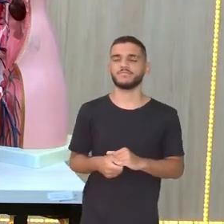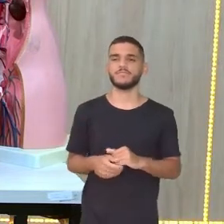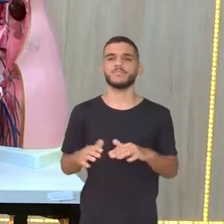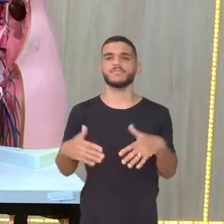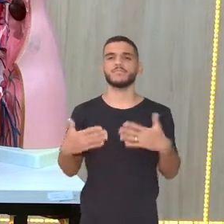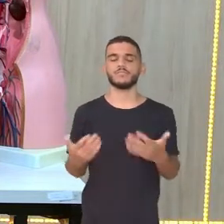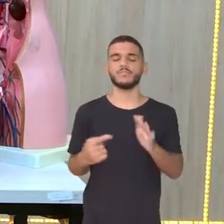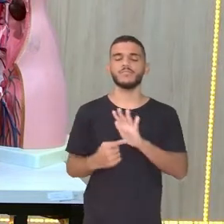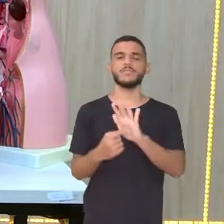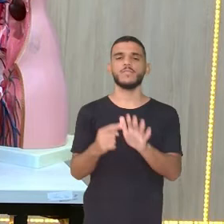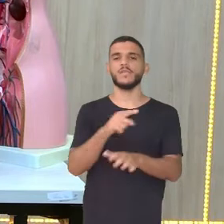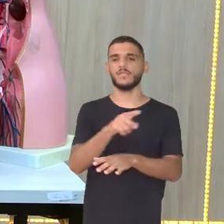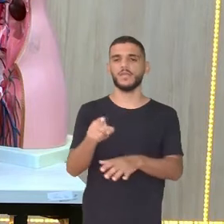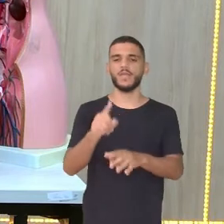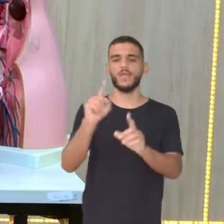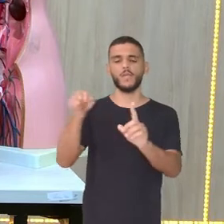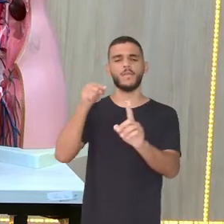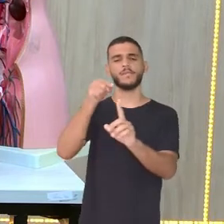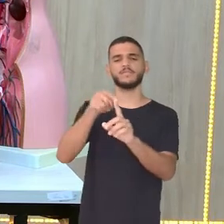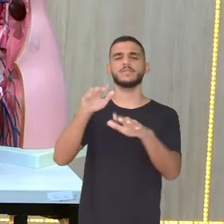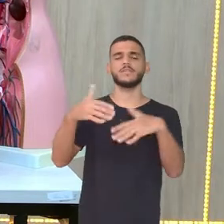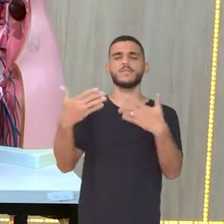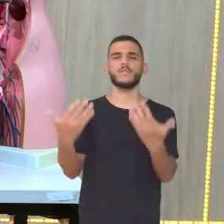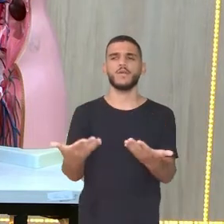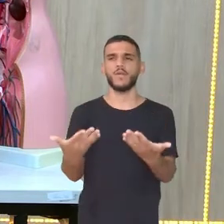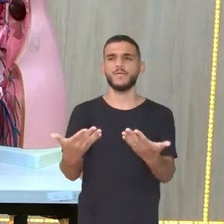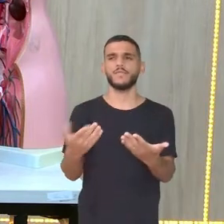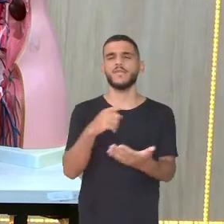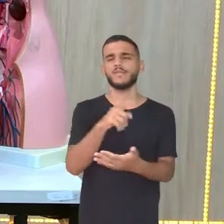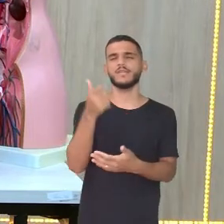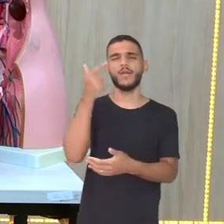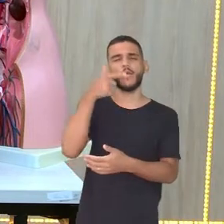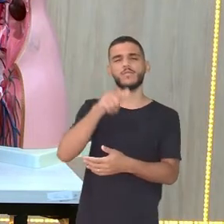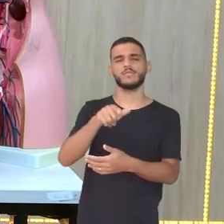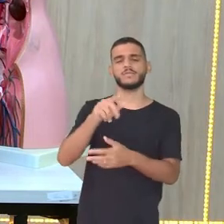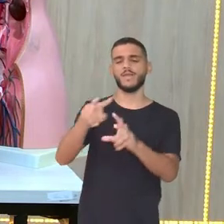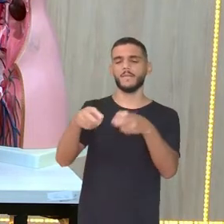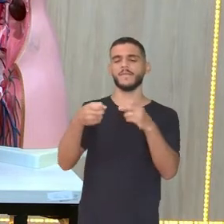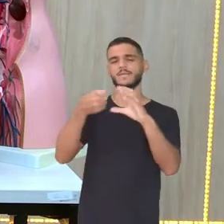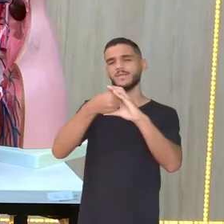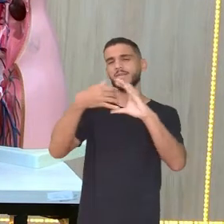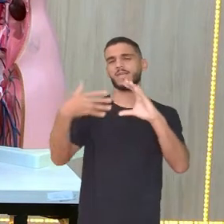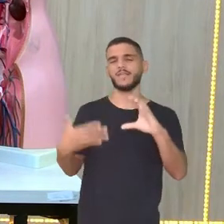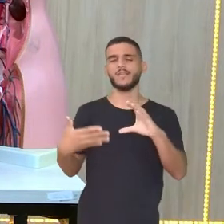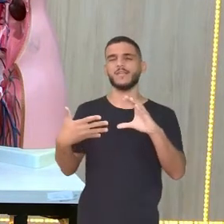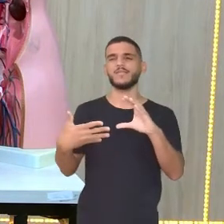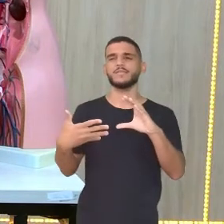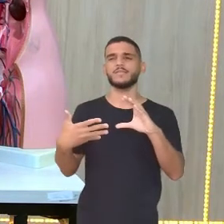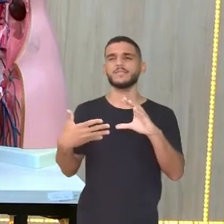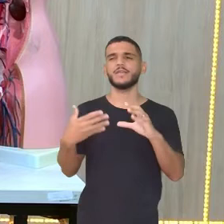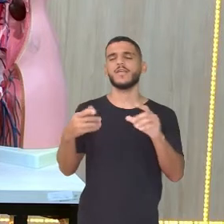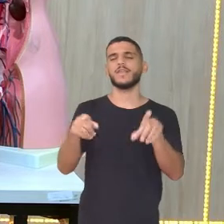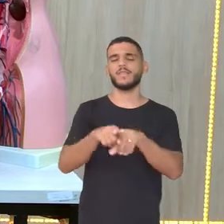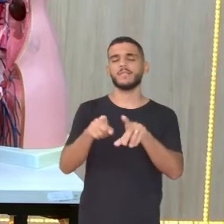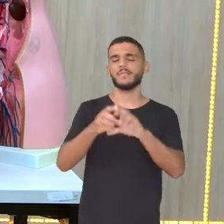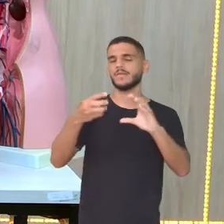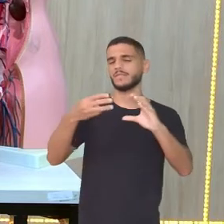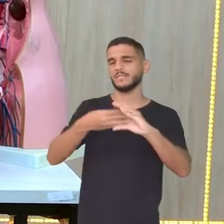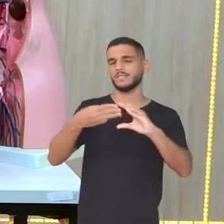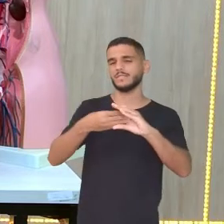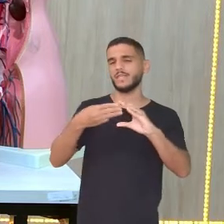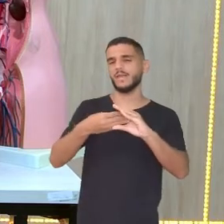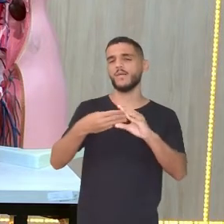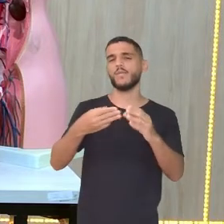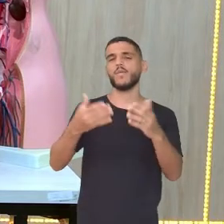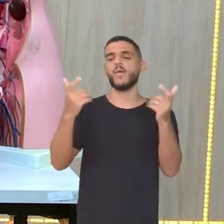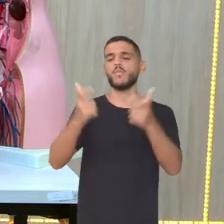vocês o nosso objetivo. Será que vocês conseguiram, né, identificar, caracterizar algumas células e identificar aonde